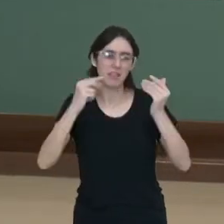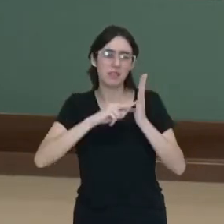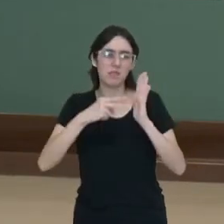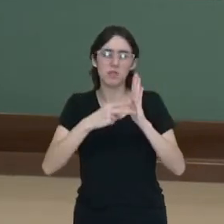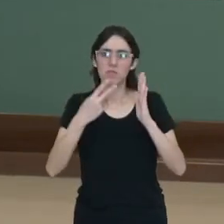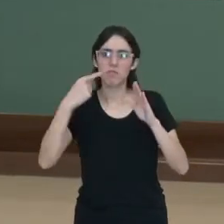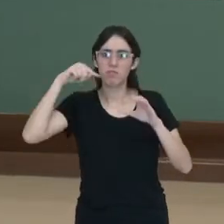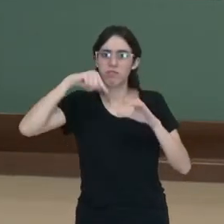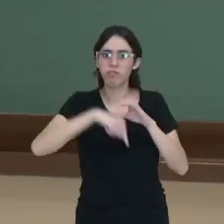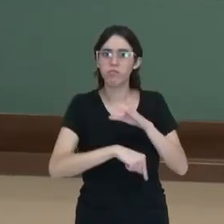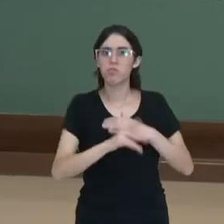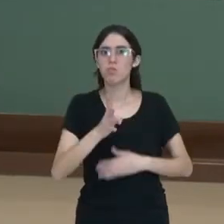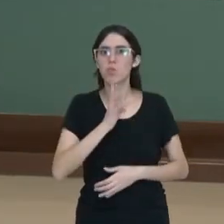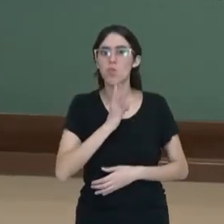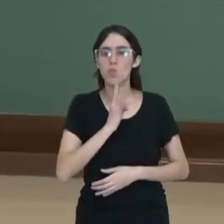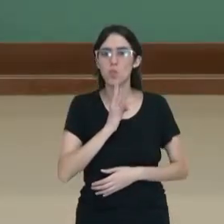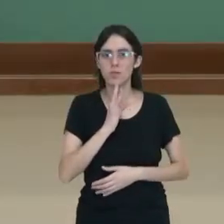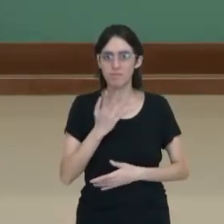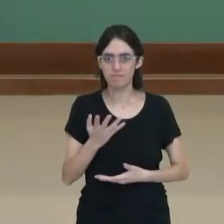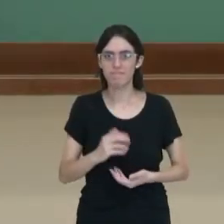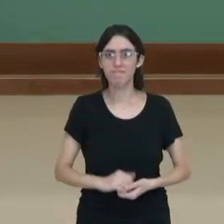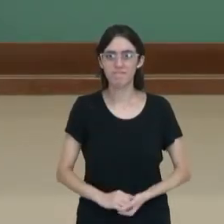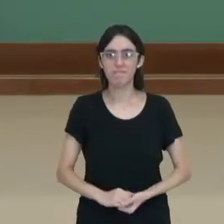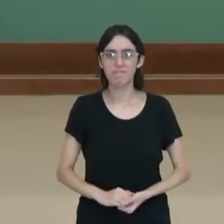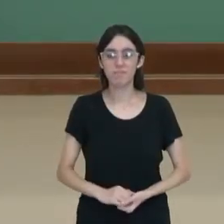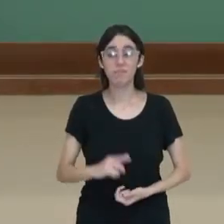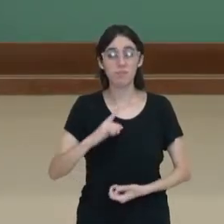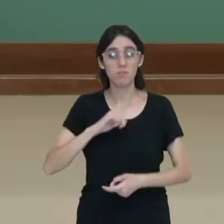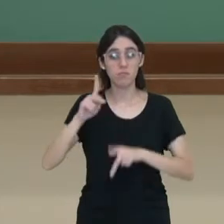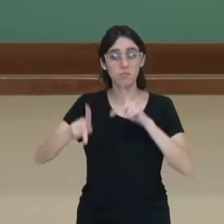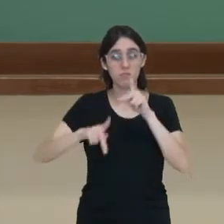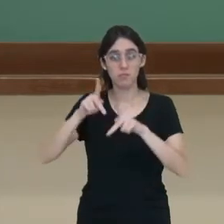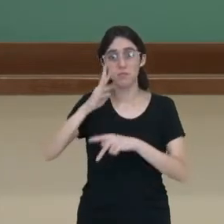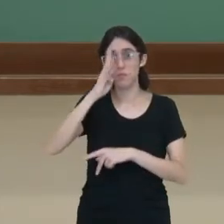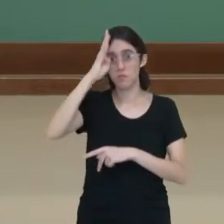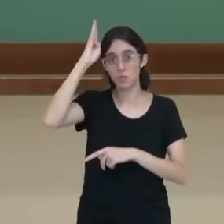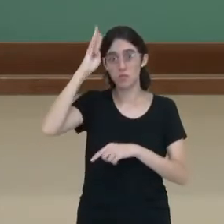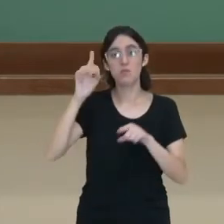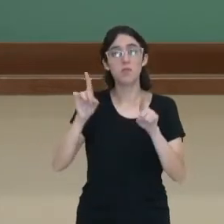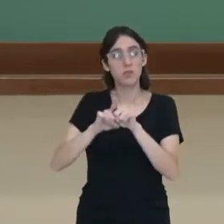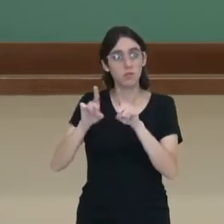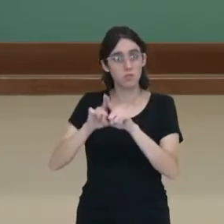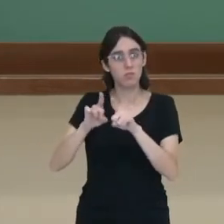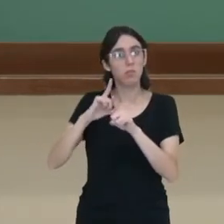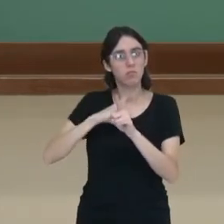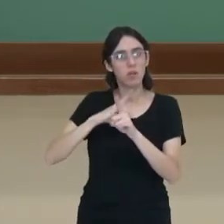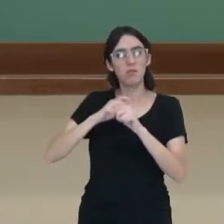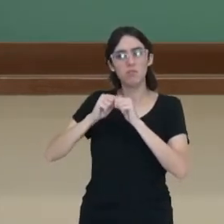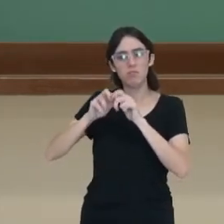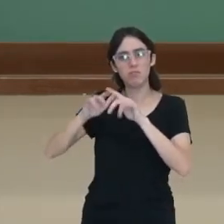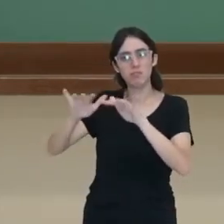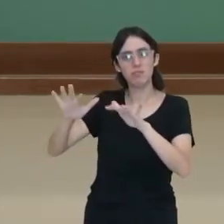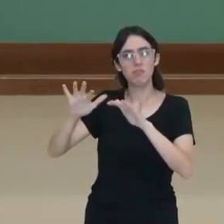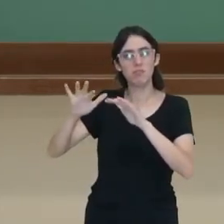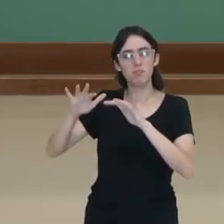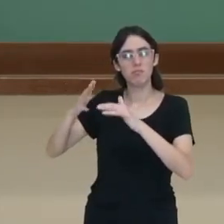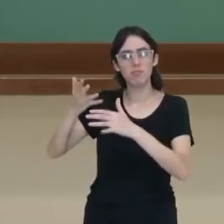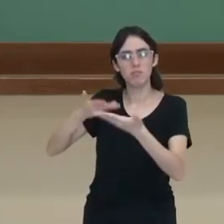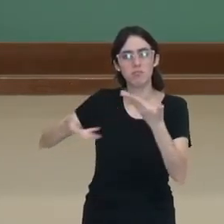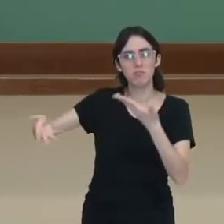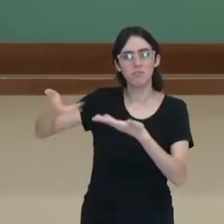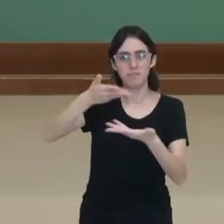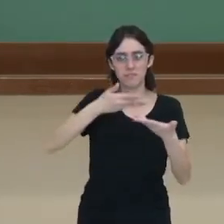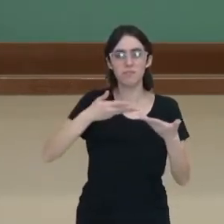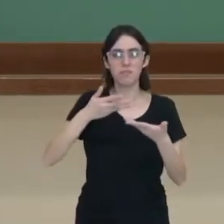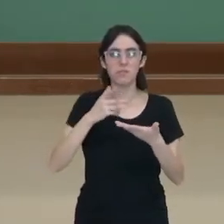germanos também se romanizaram, os romanos também se germanizaram. A fundação dos reinos germânicos não é o